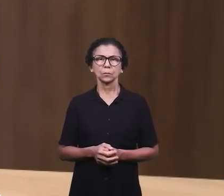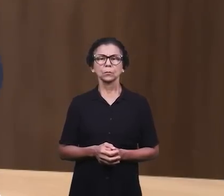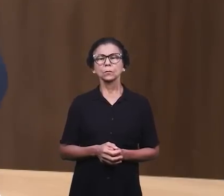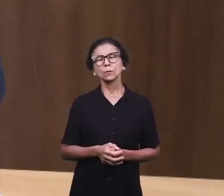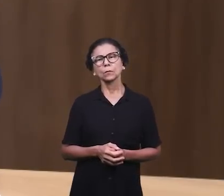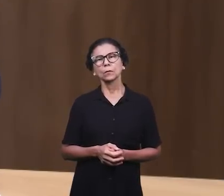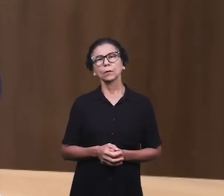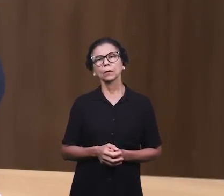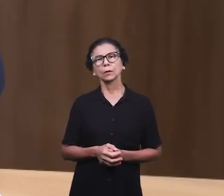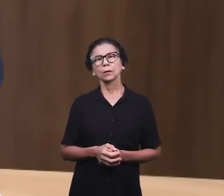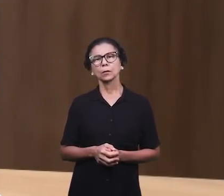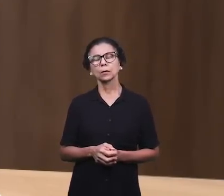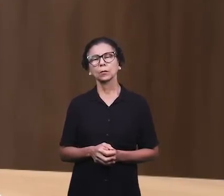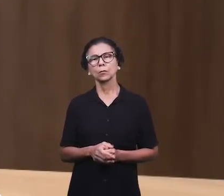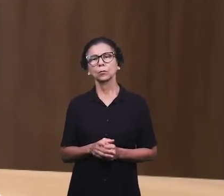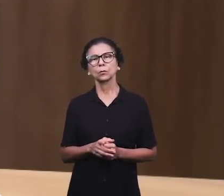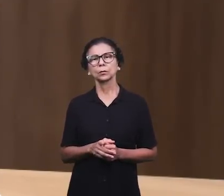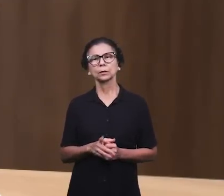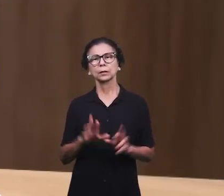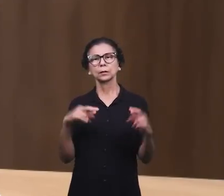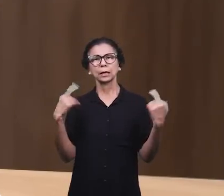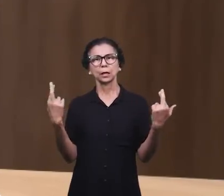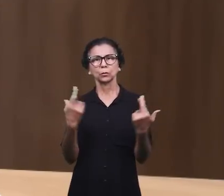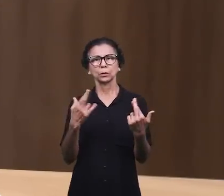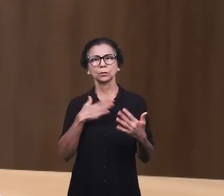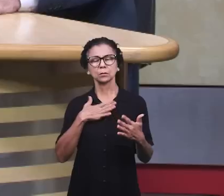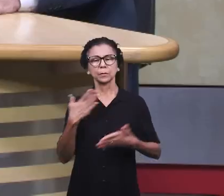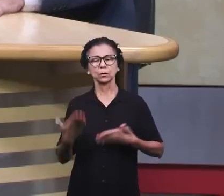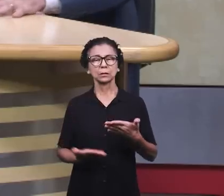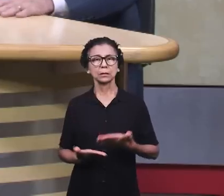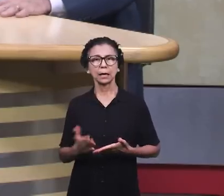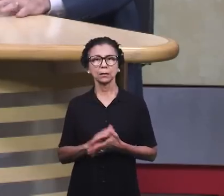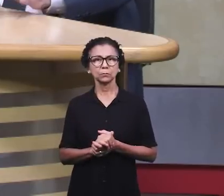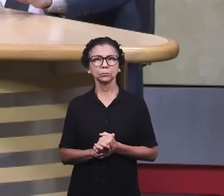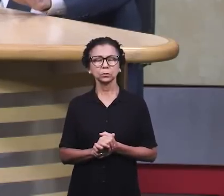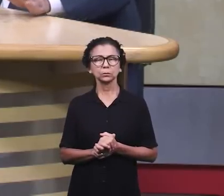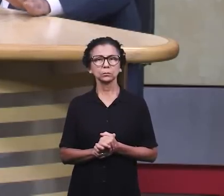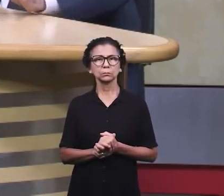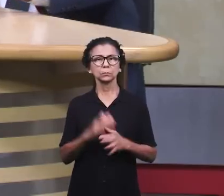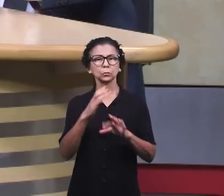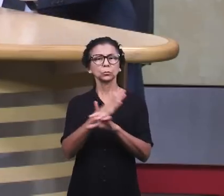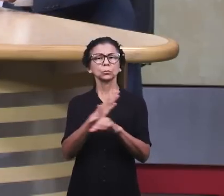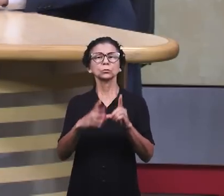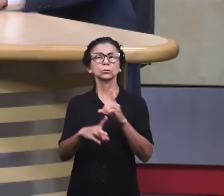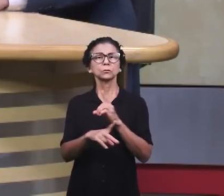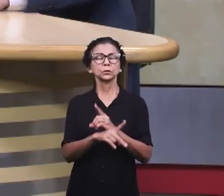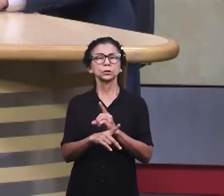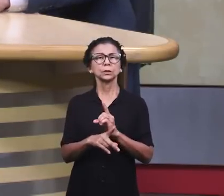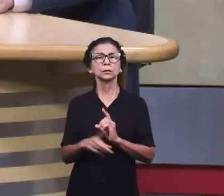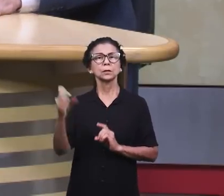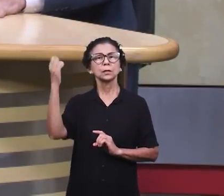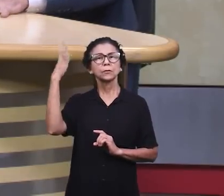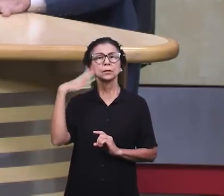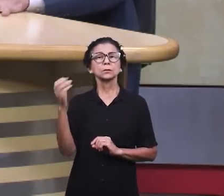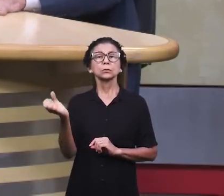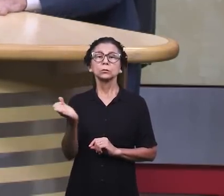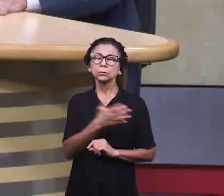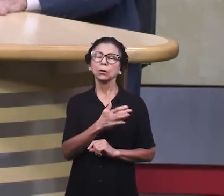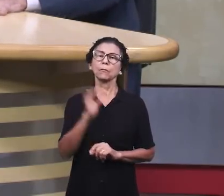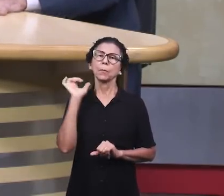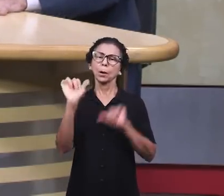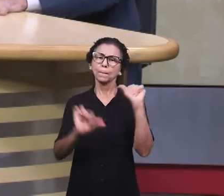servos, porque eu quero mostrar uma coisa nova. Aí a gente ficava na curiosidade, o que é se vou fazer uma